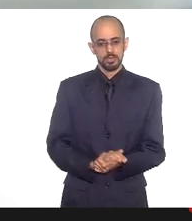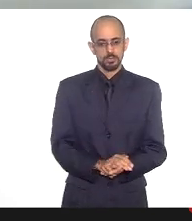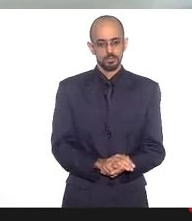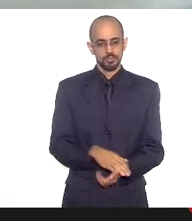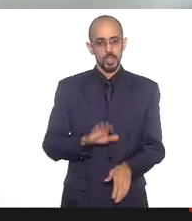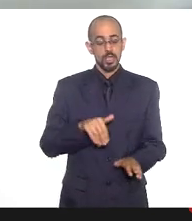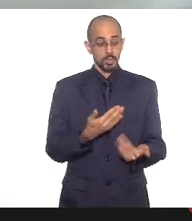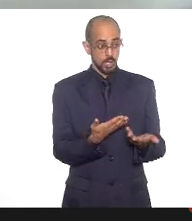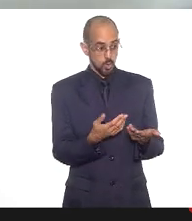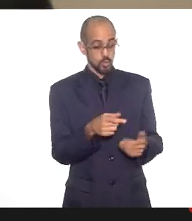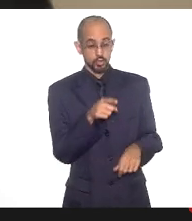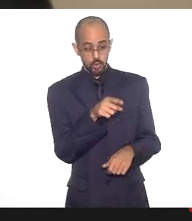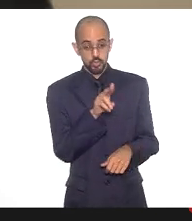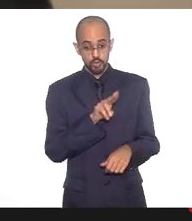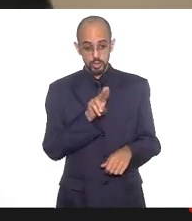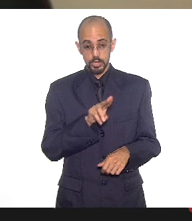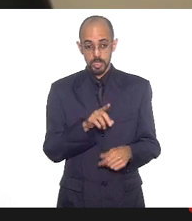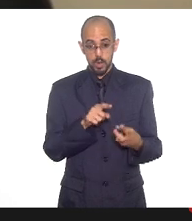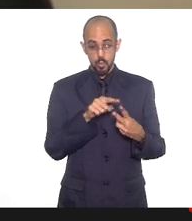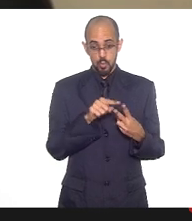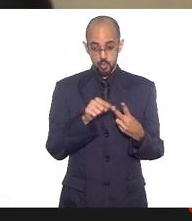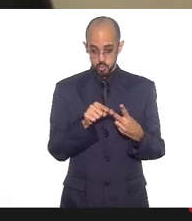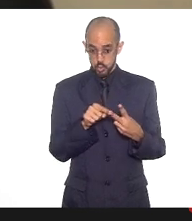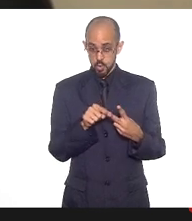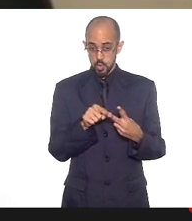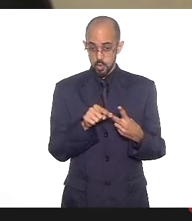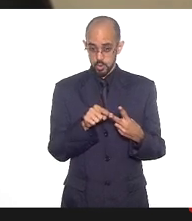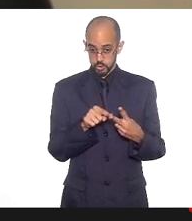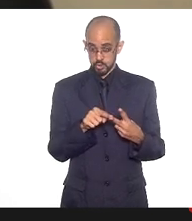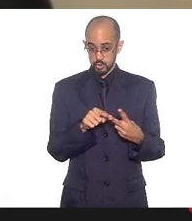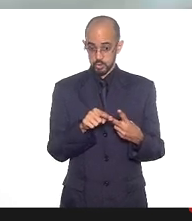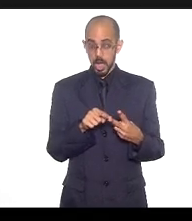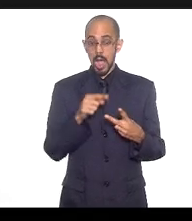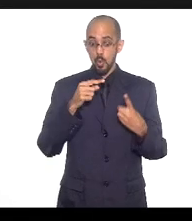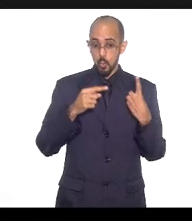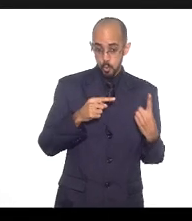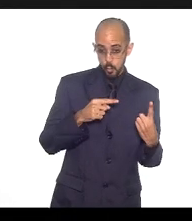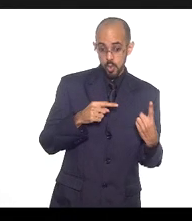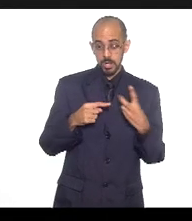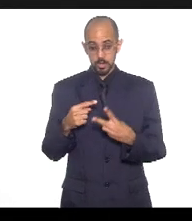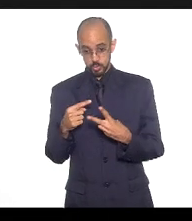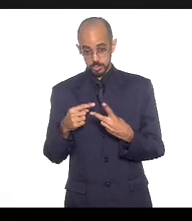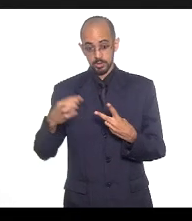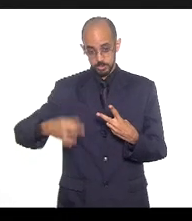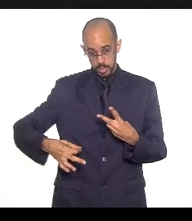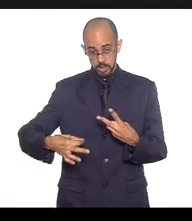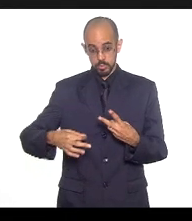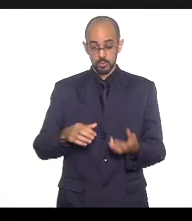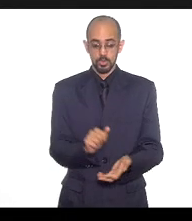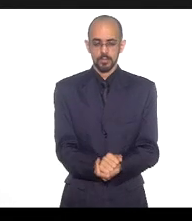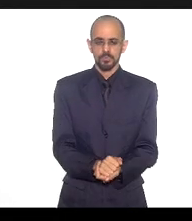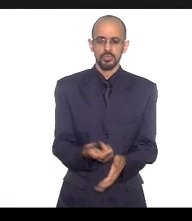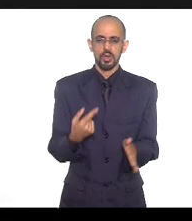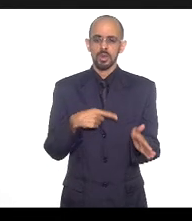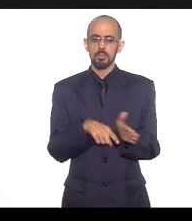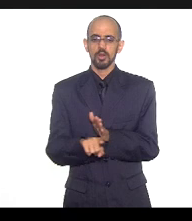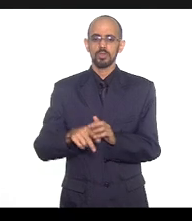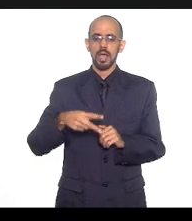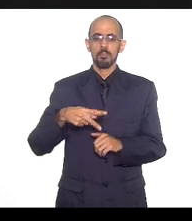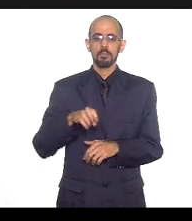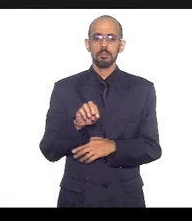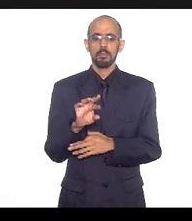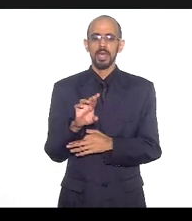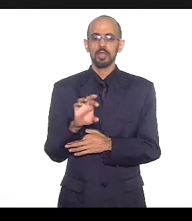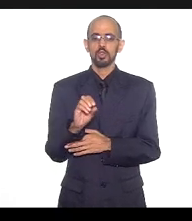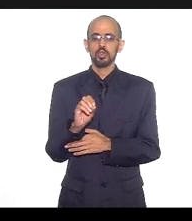2? Exato. Eu pergunto à nossa Petrogal, que rotas eles utilizam, os senhores se